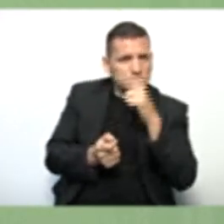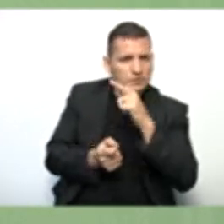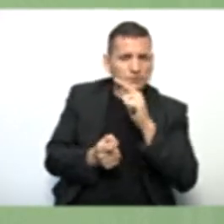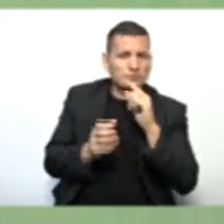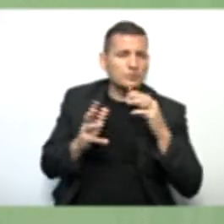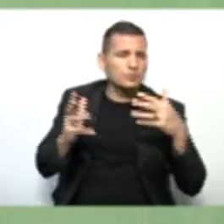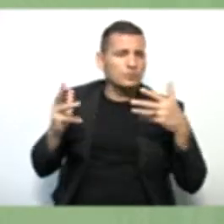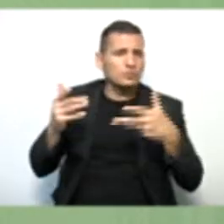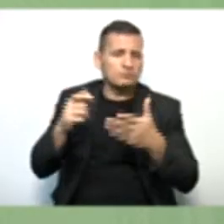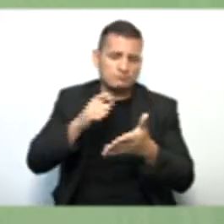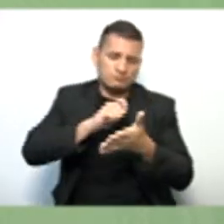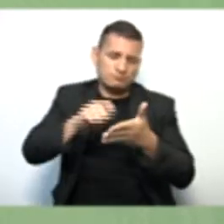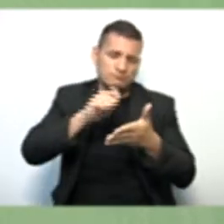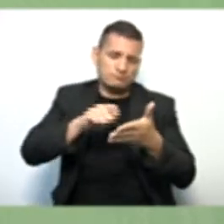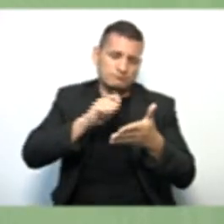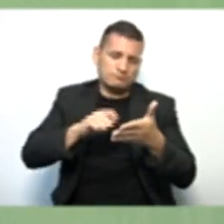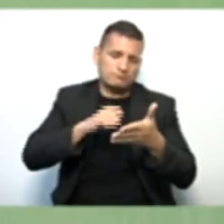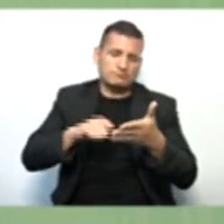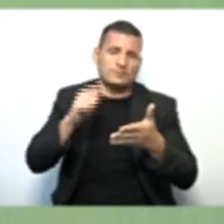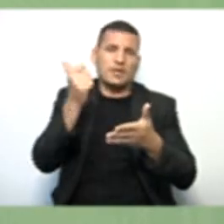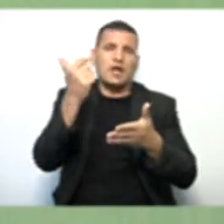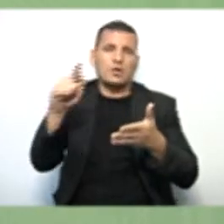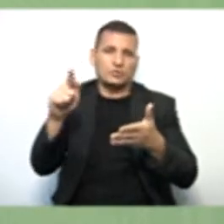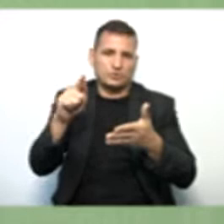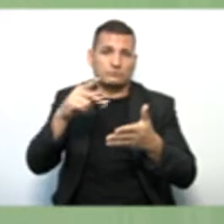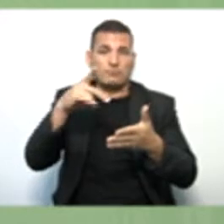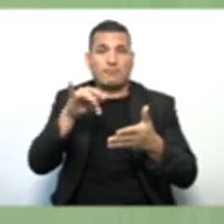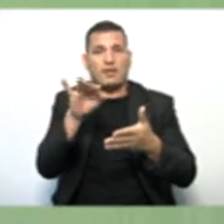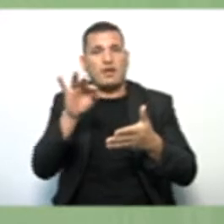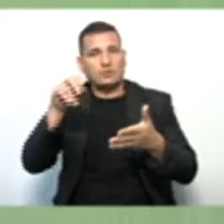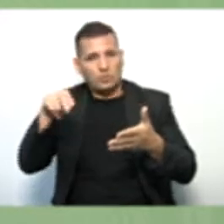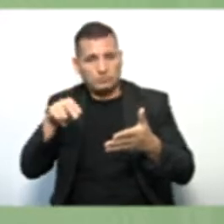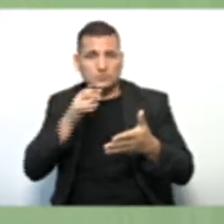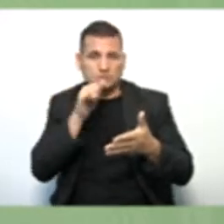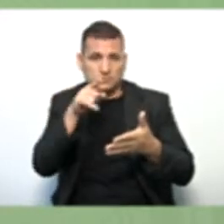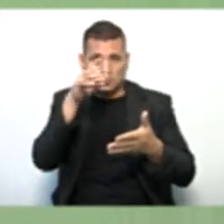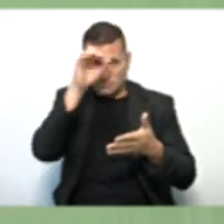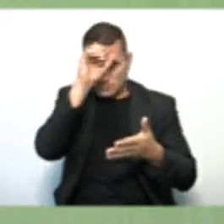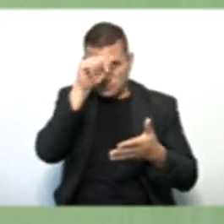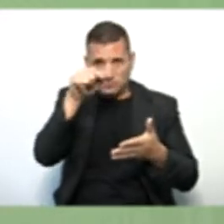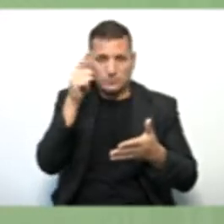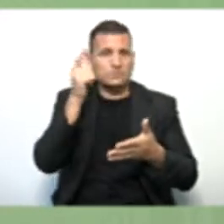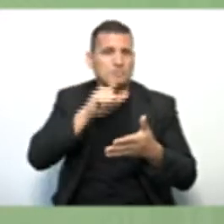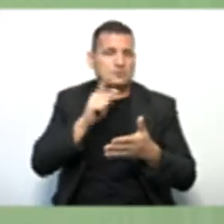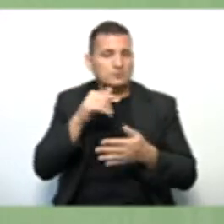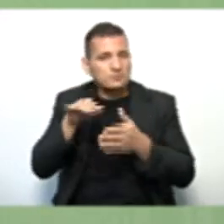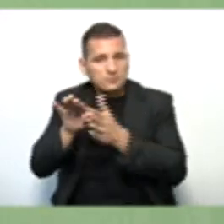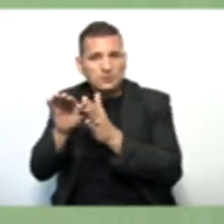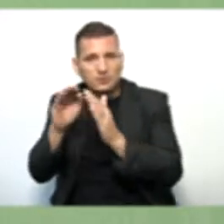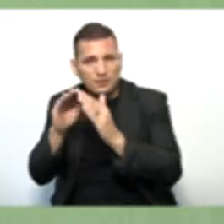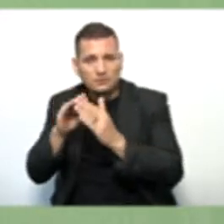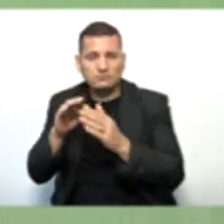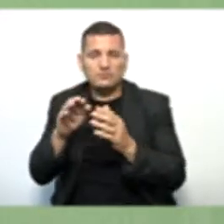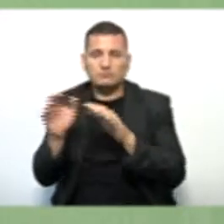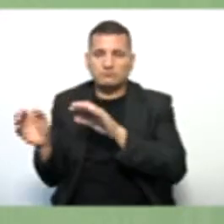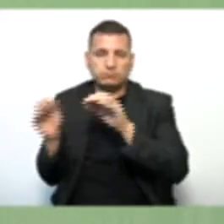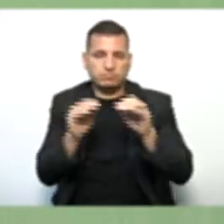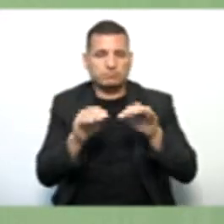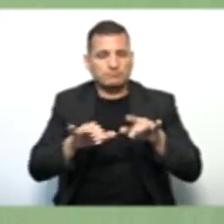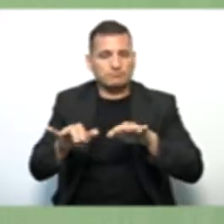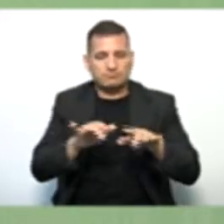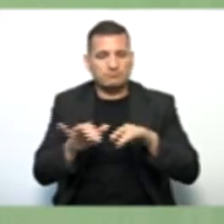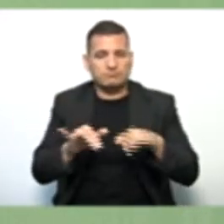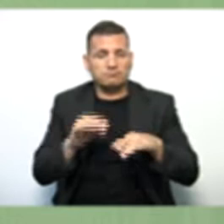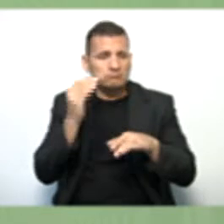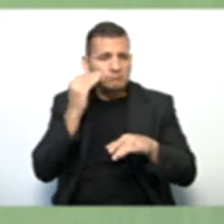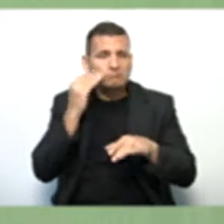tudo isso aqui, todos esses passos, em um algoritmo realmente em Python mesmo. Tá? Se você aprendeu, você consegue pegar, chegar em casa e colocar tudo isso aqui em Python. E ver que realmente